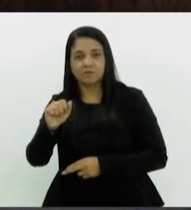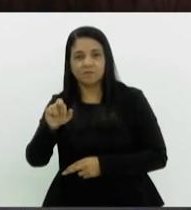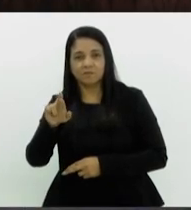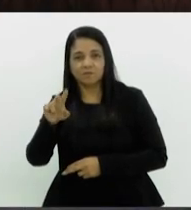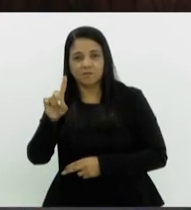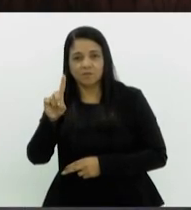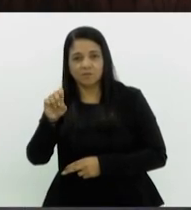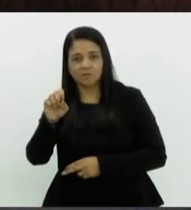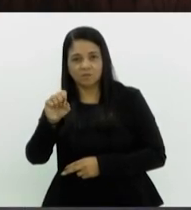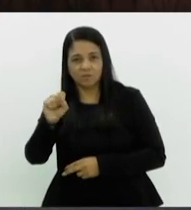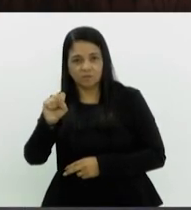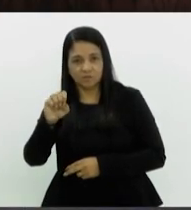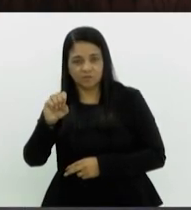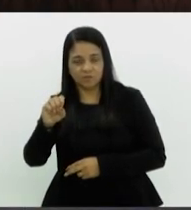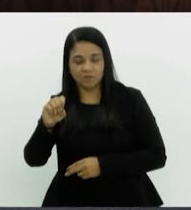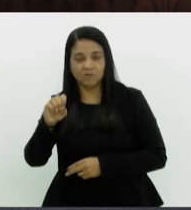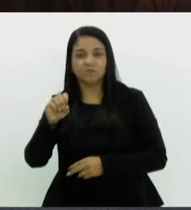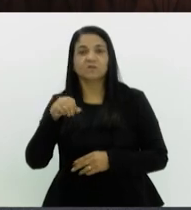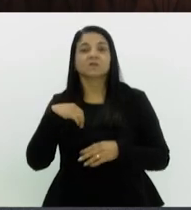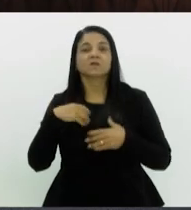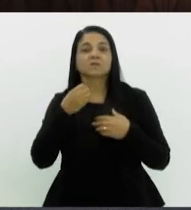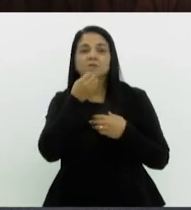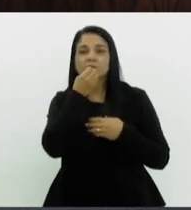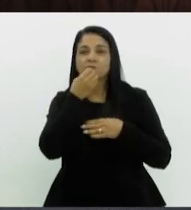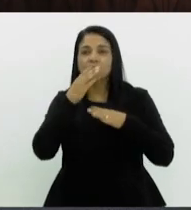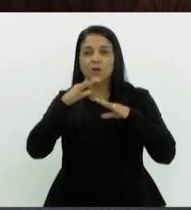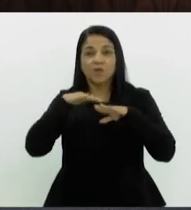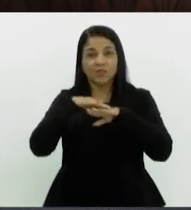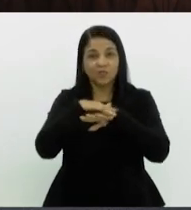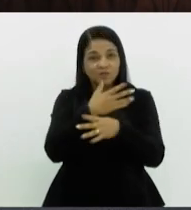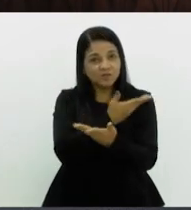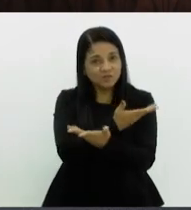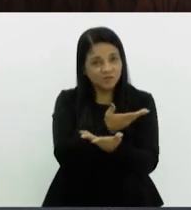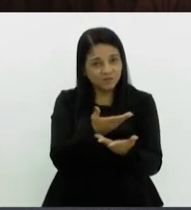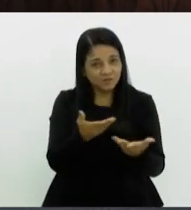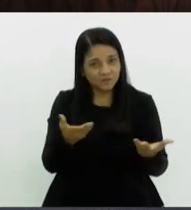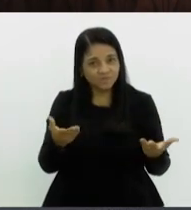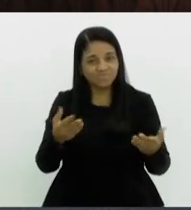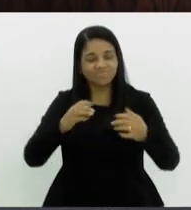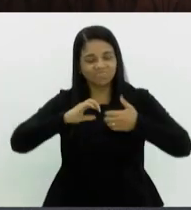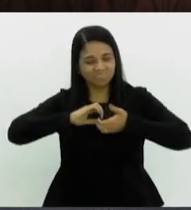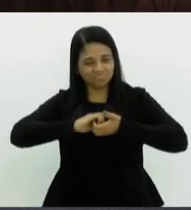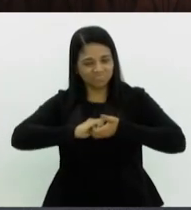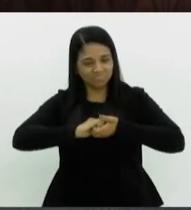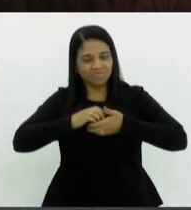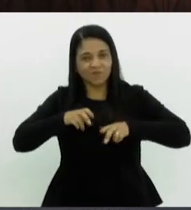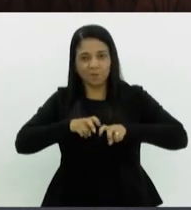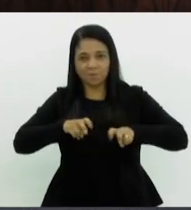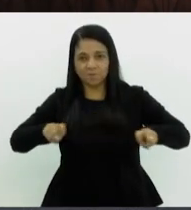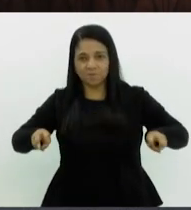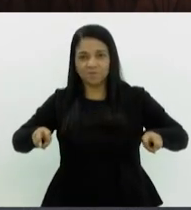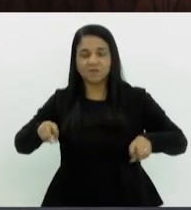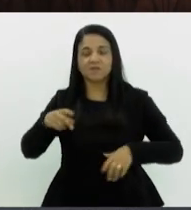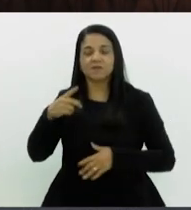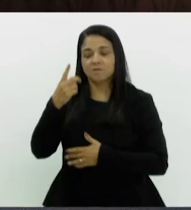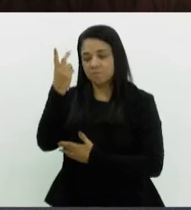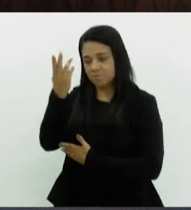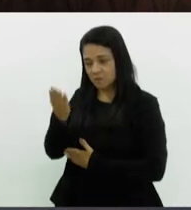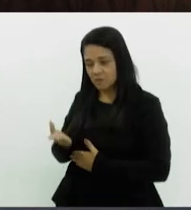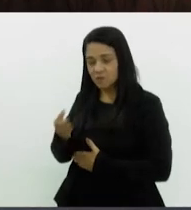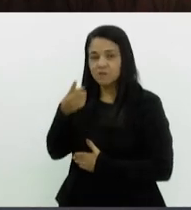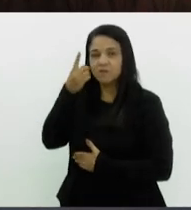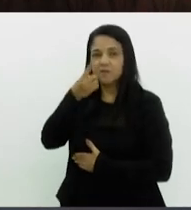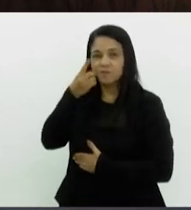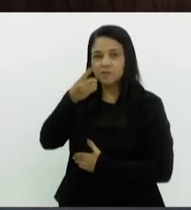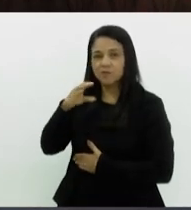Boa noite a todos. Saúdo a mesa diretiva na pessoa do deputado Chico Machado, que